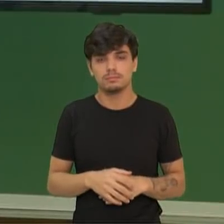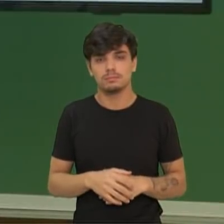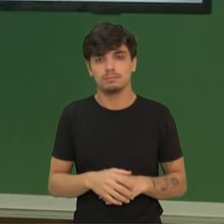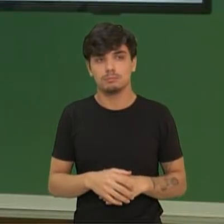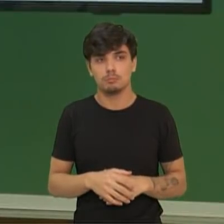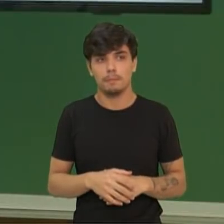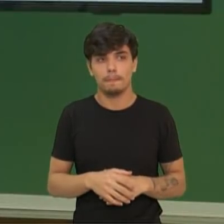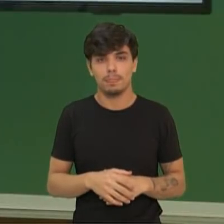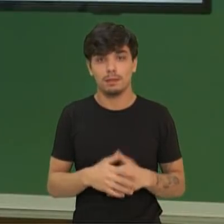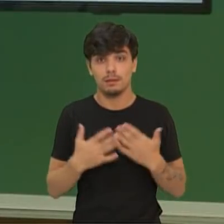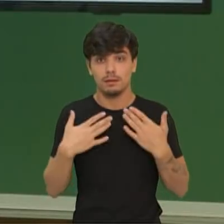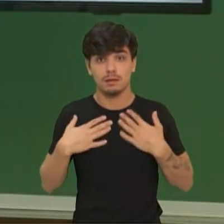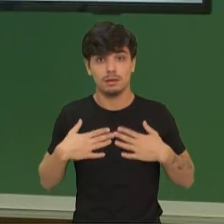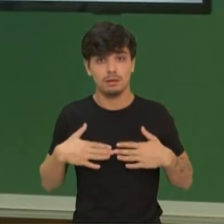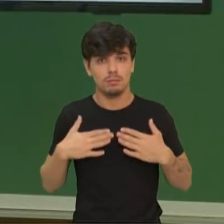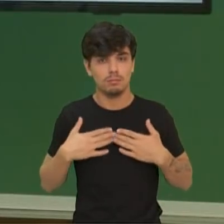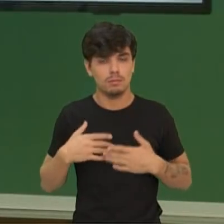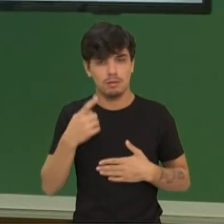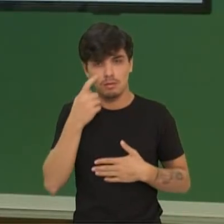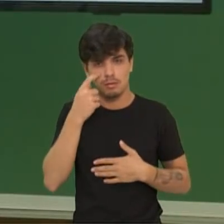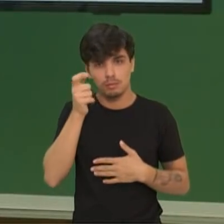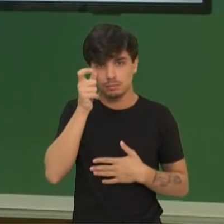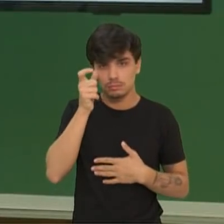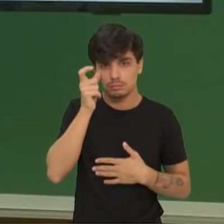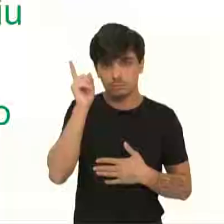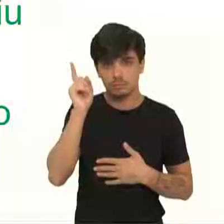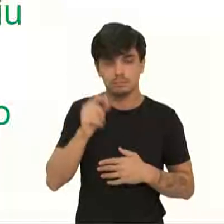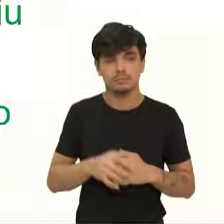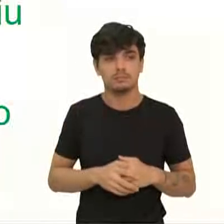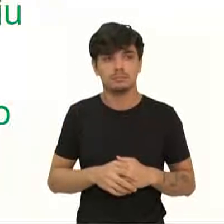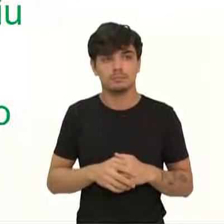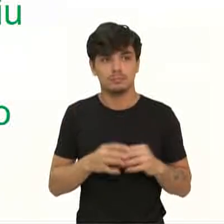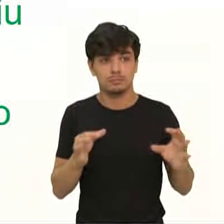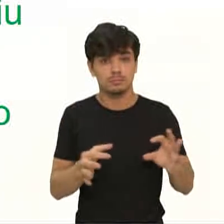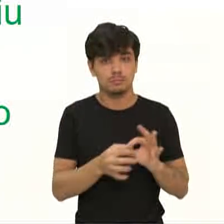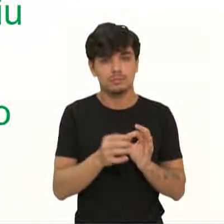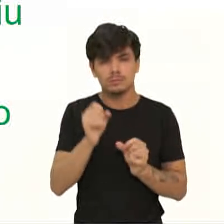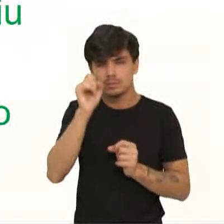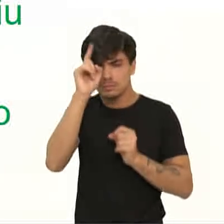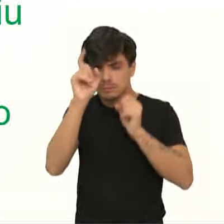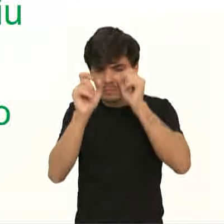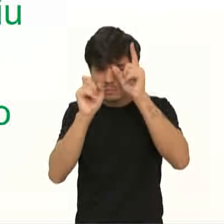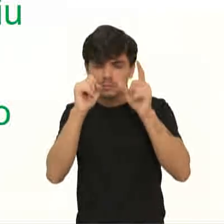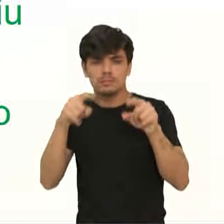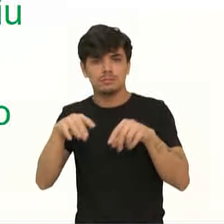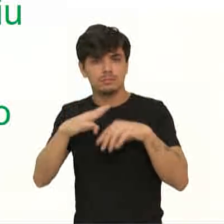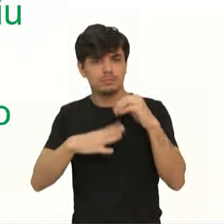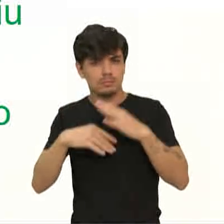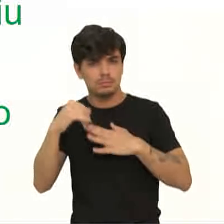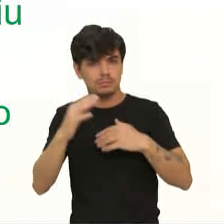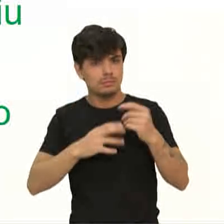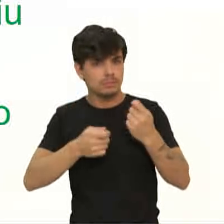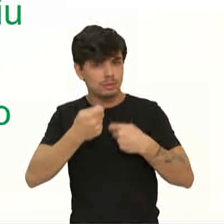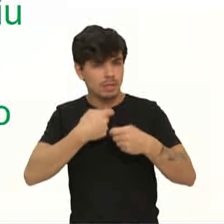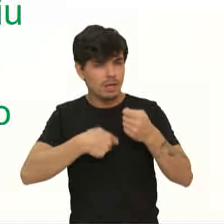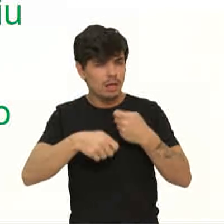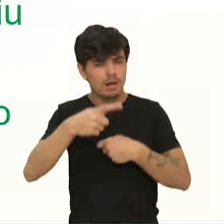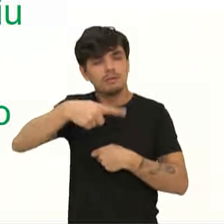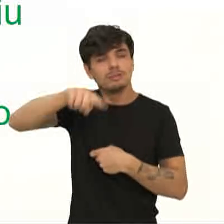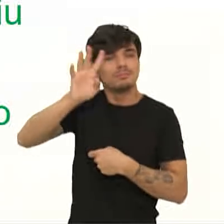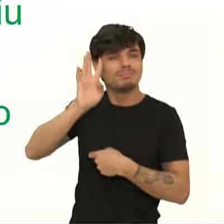Vamos lá, com calma. Foi um conjunto de ideias e práticas econômicas, lembra do mapa